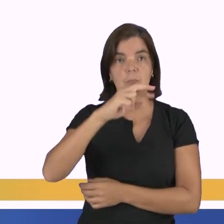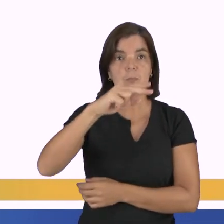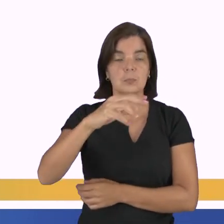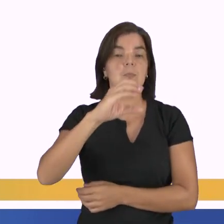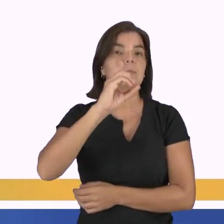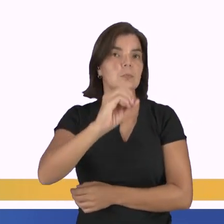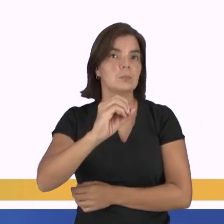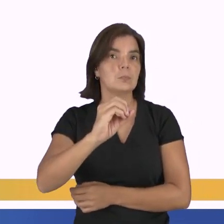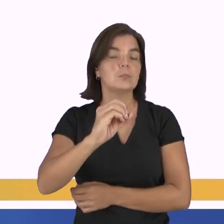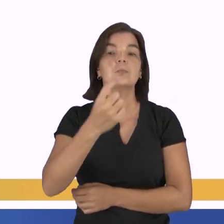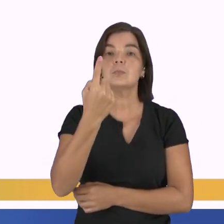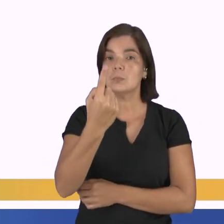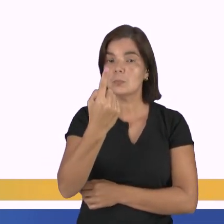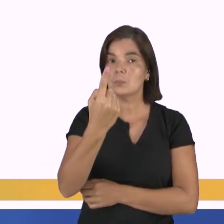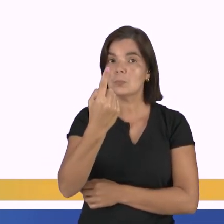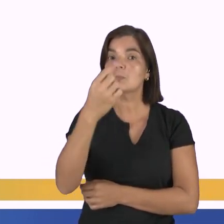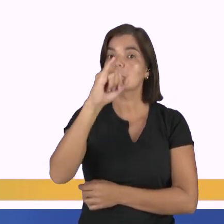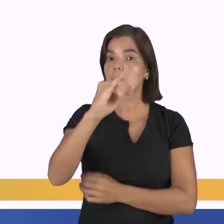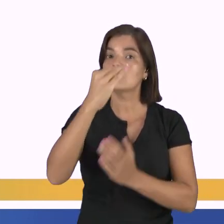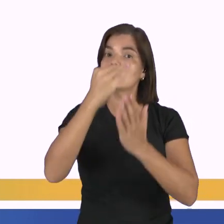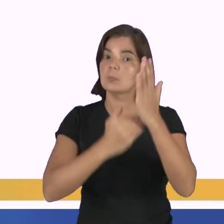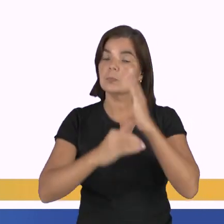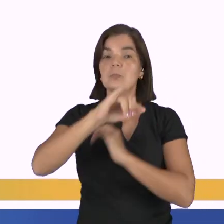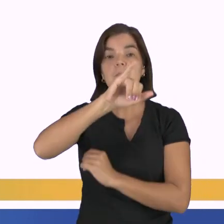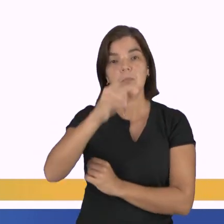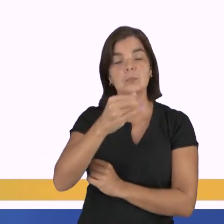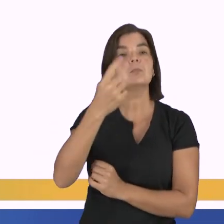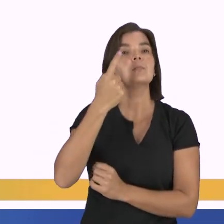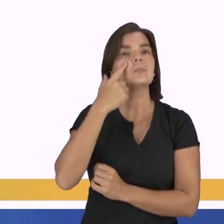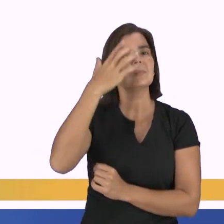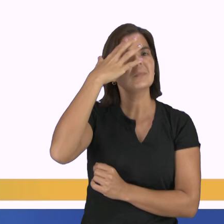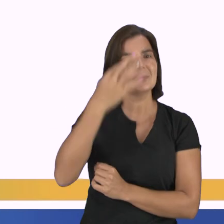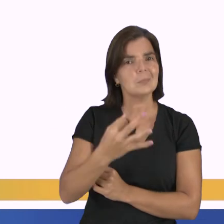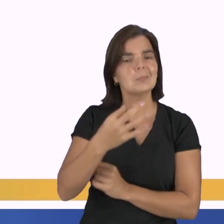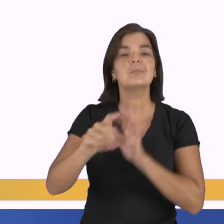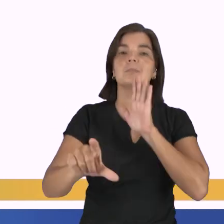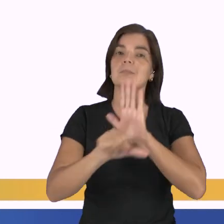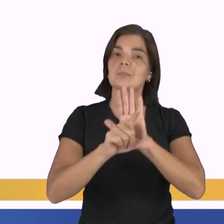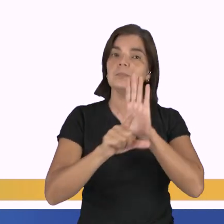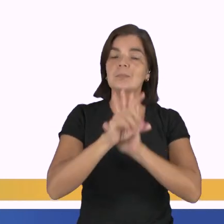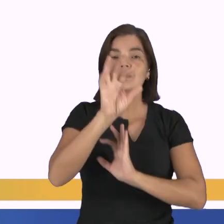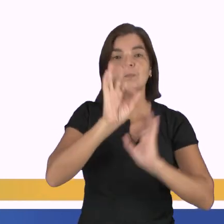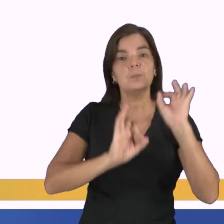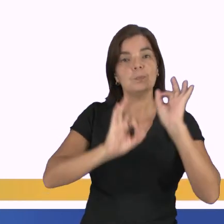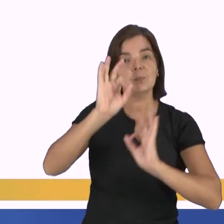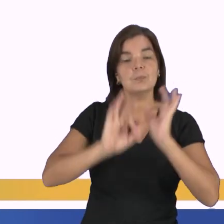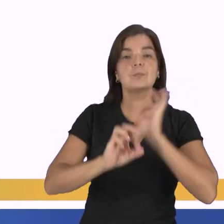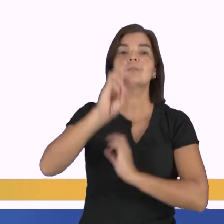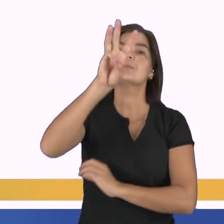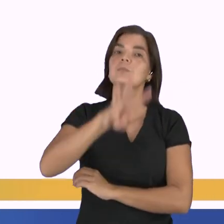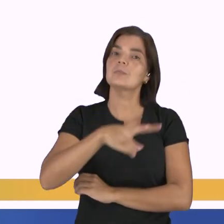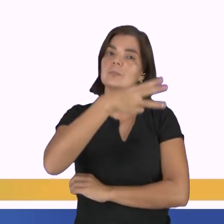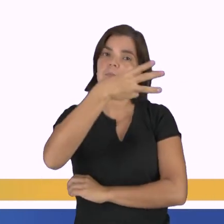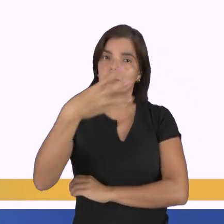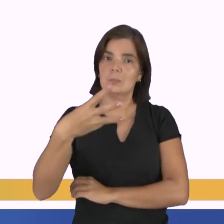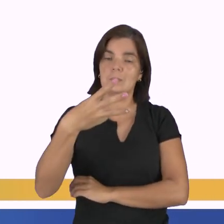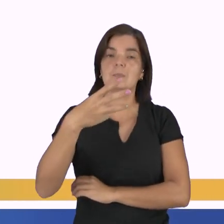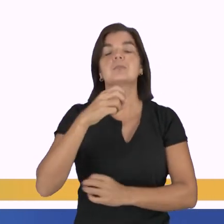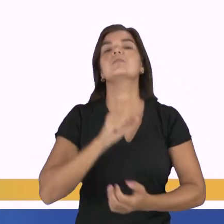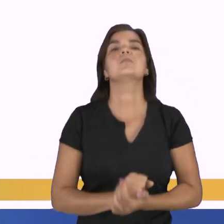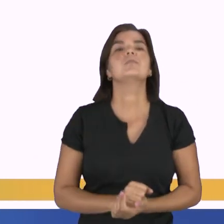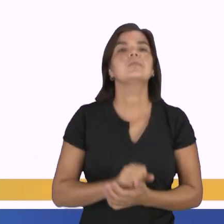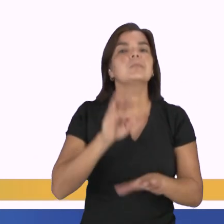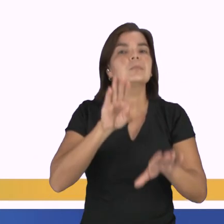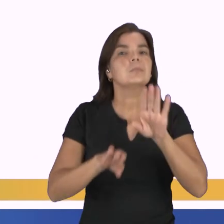J vai dar zero e um cio é menor do que J que é justamente a lei de formação da dessa